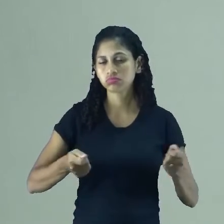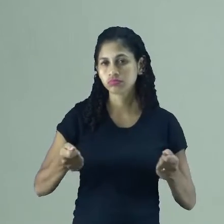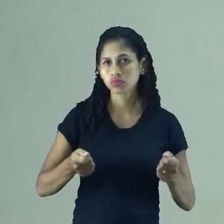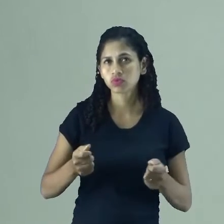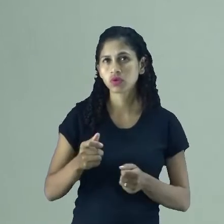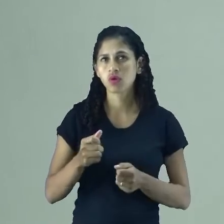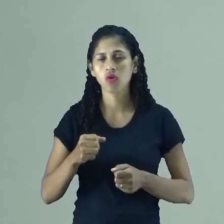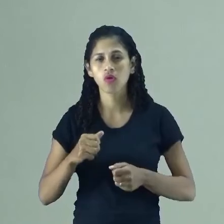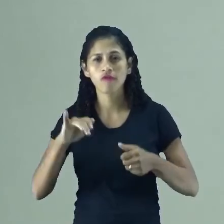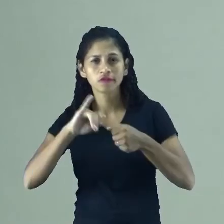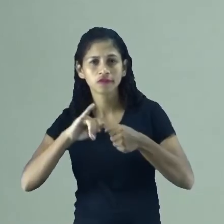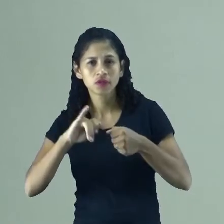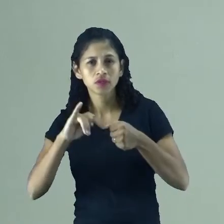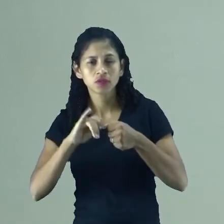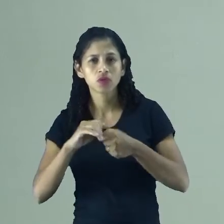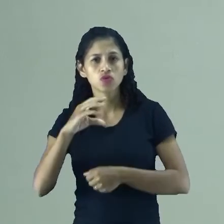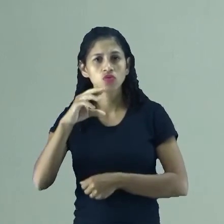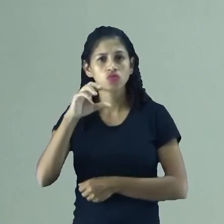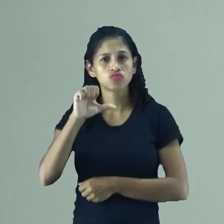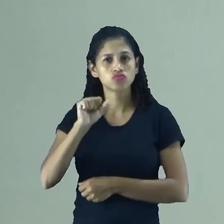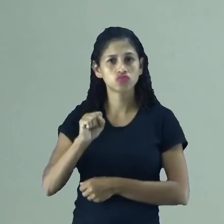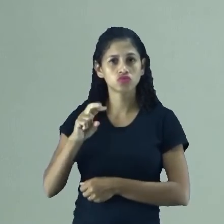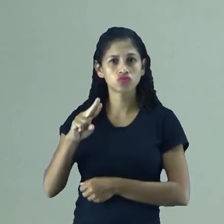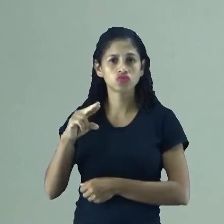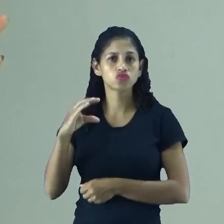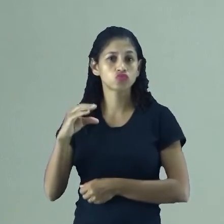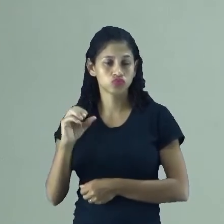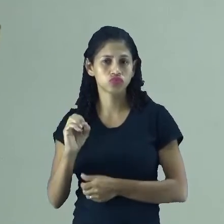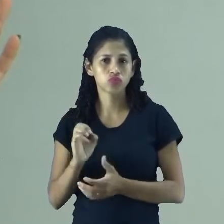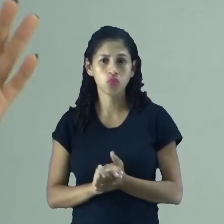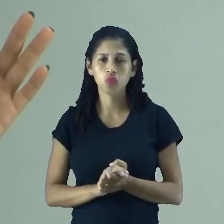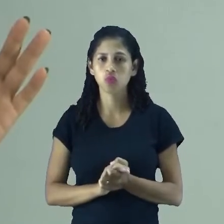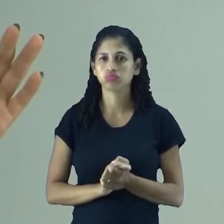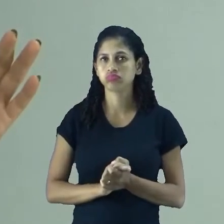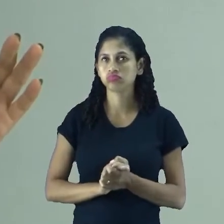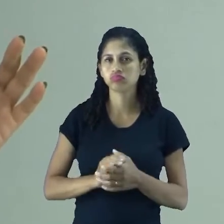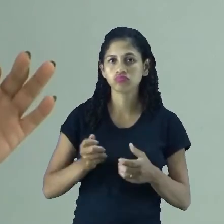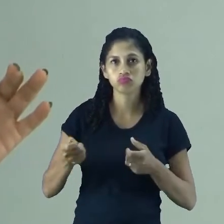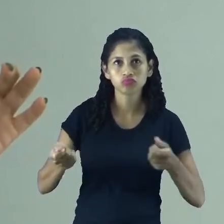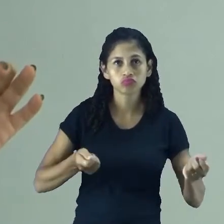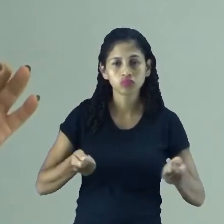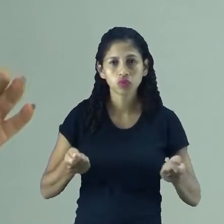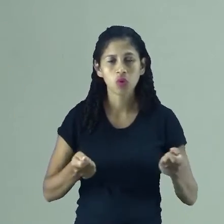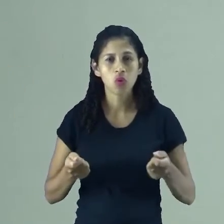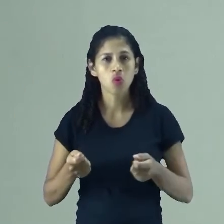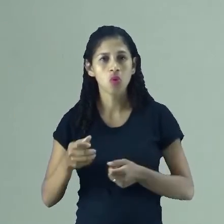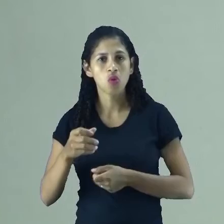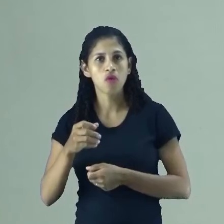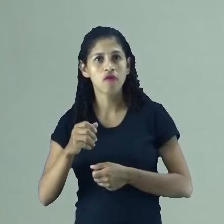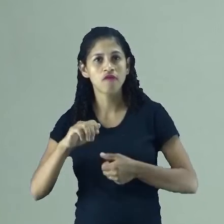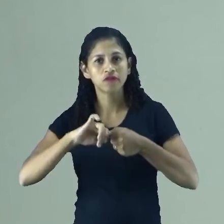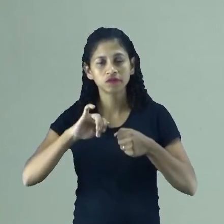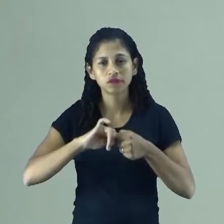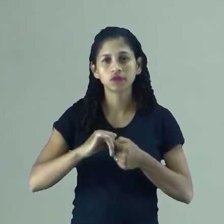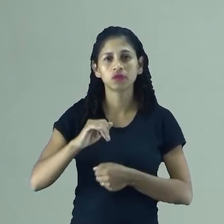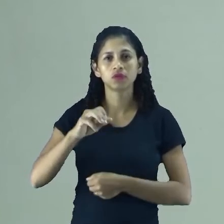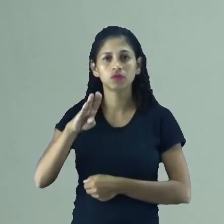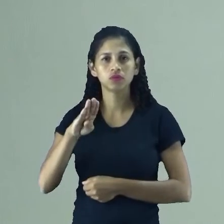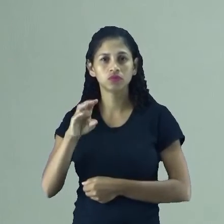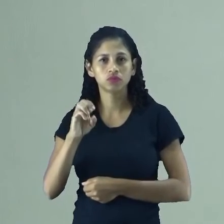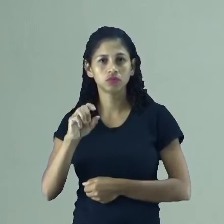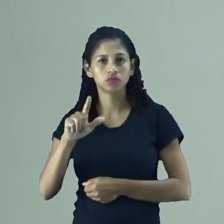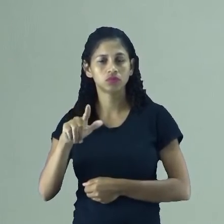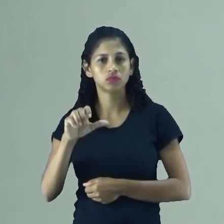utilizar a peneiração ao fazer um bolo. Então, tem várias situações que eu posso aplicar a peneiração, E a peneiração,